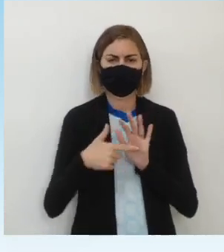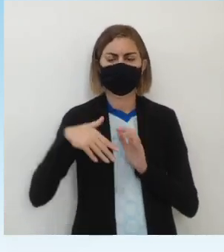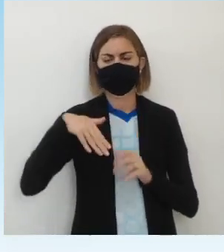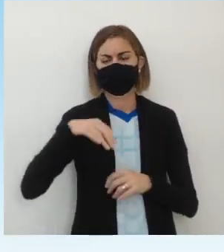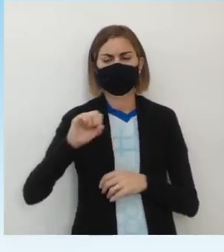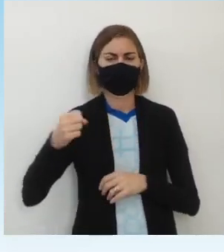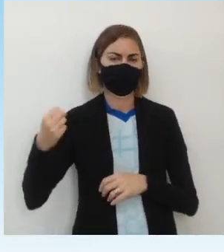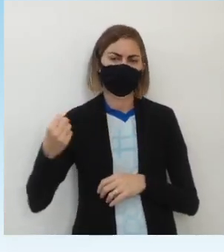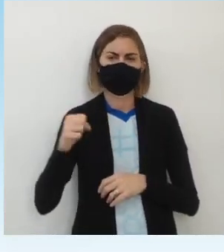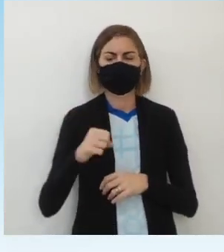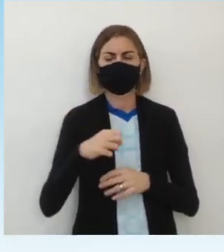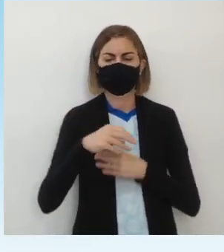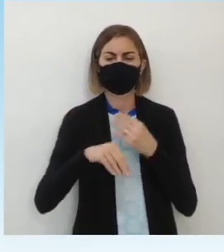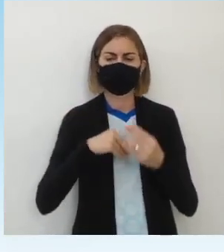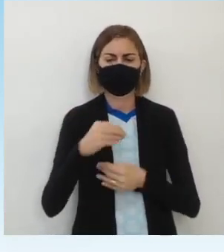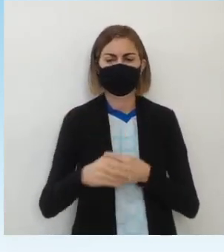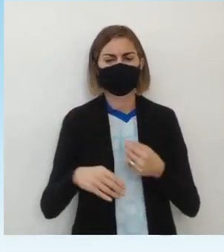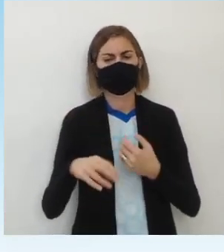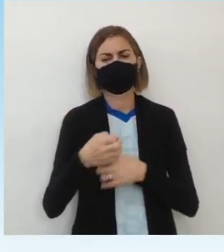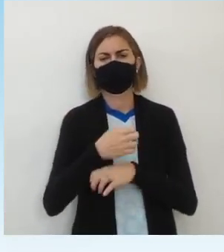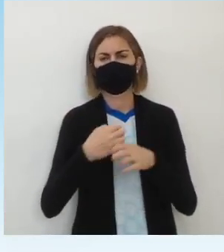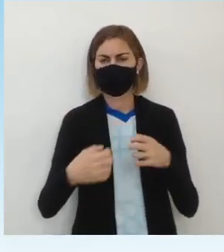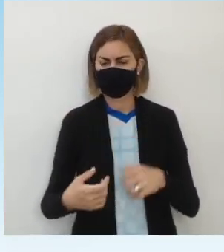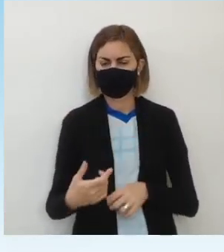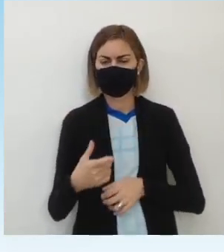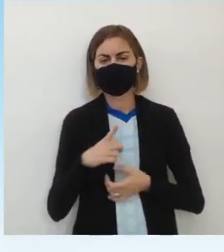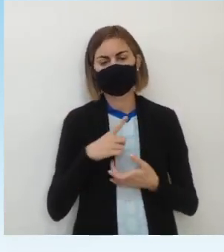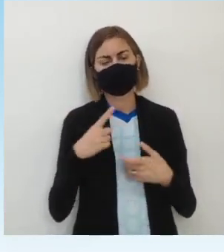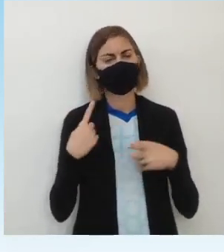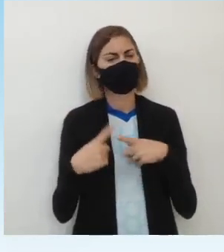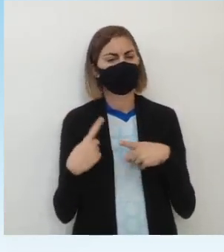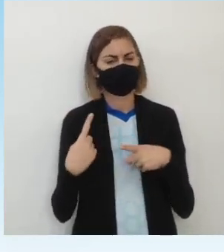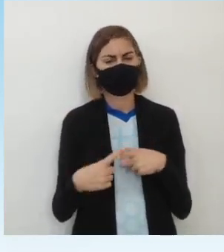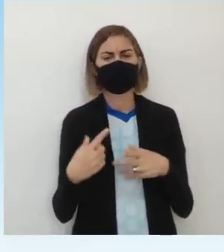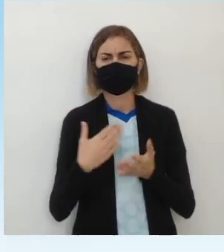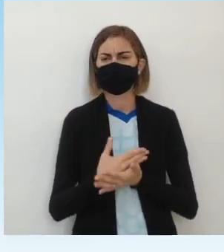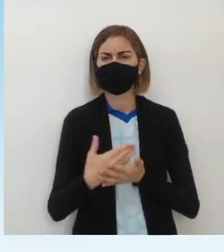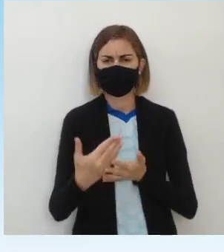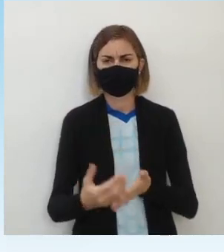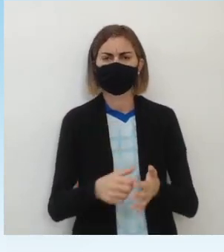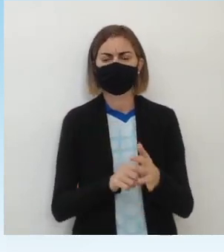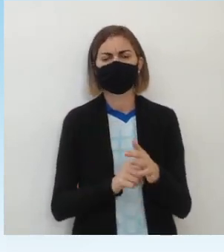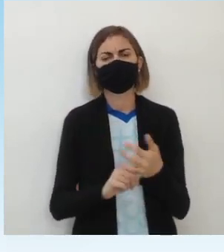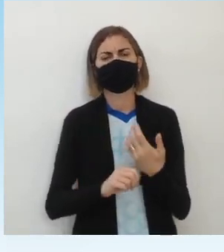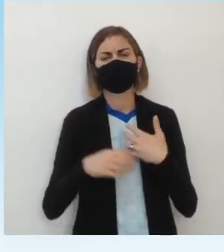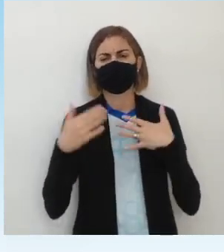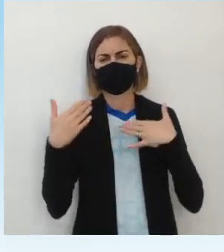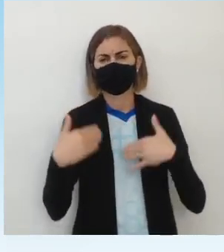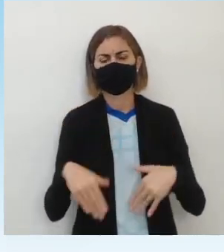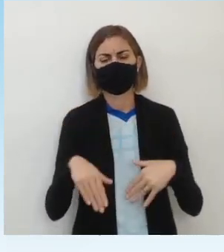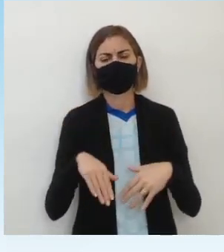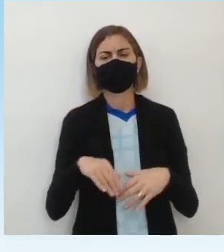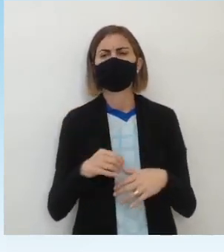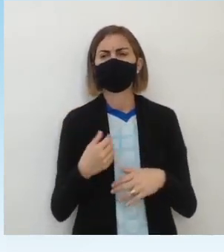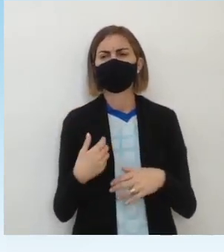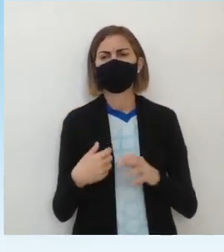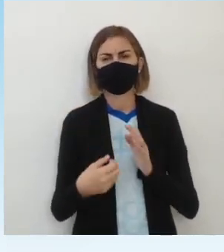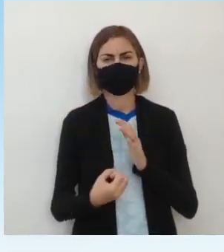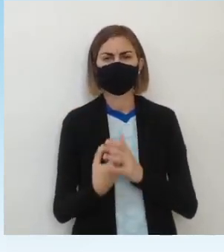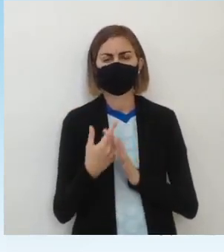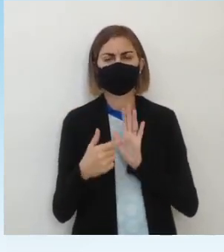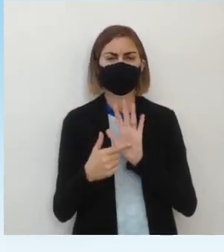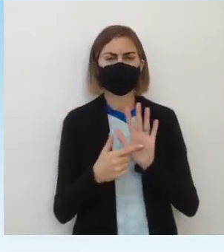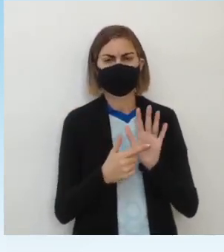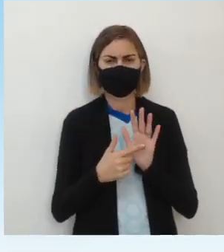molares nem da substância, nem do elemento. Mas isso é porque no início da prova esses dados já aparecem, tá?